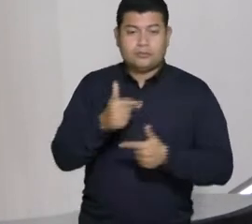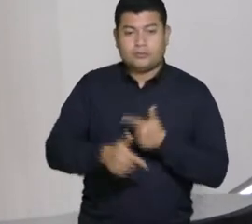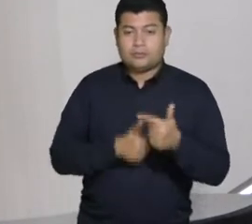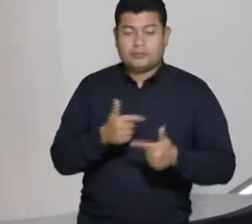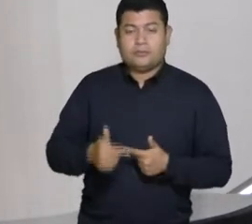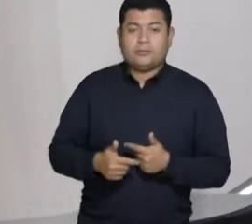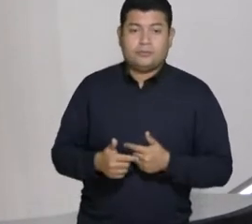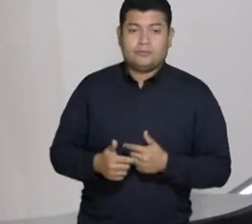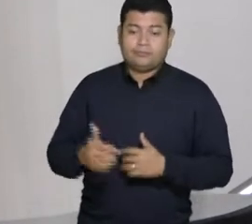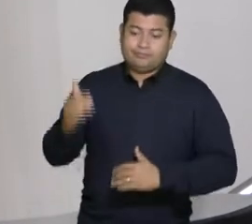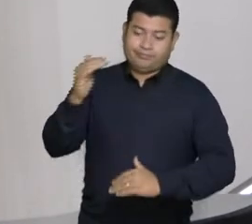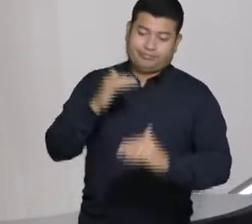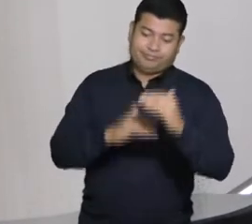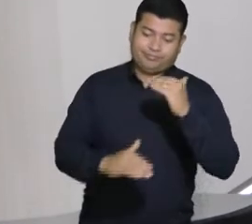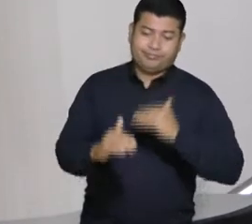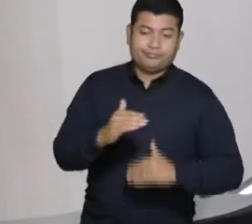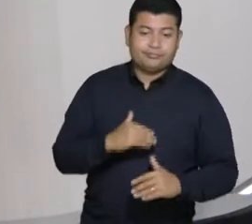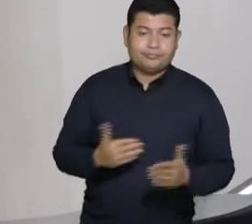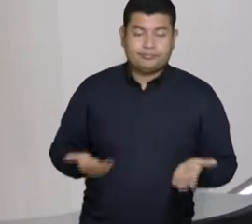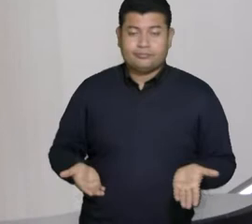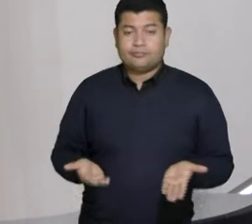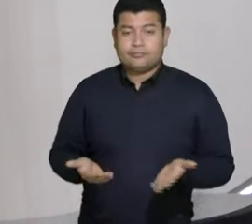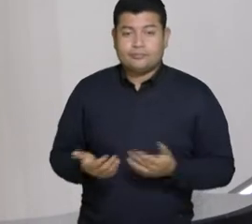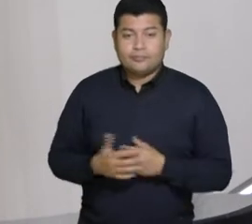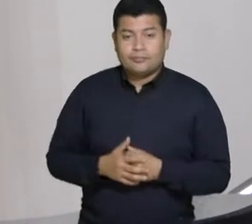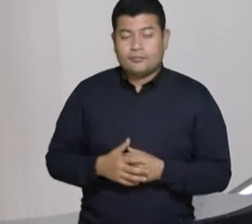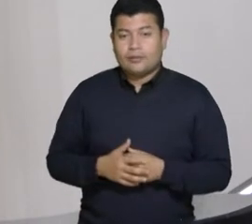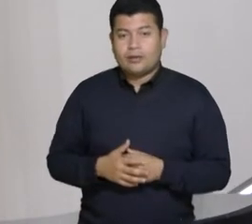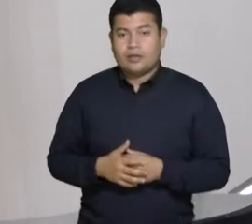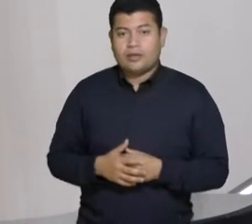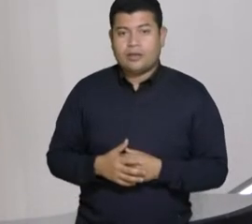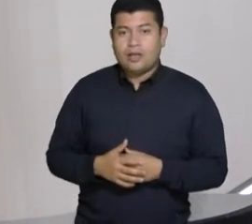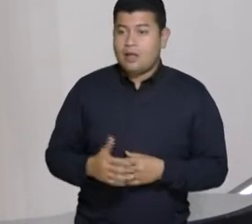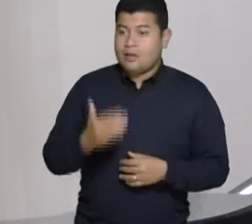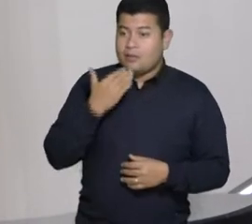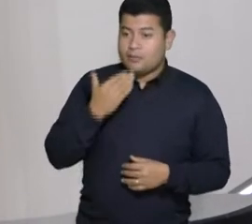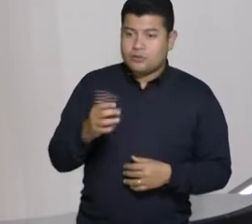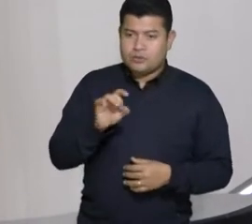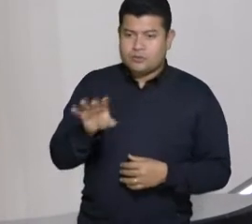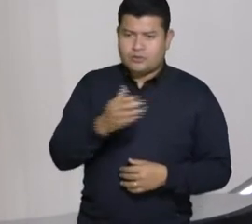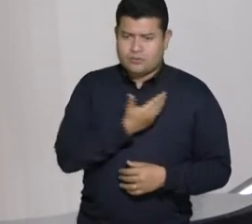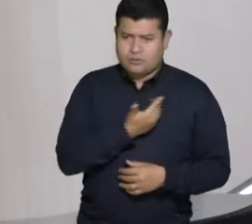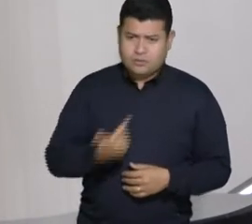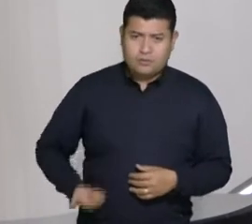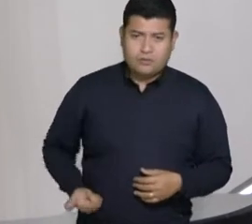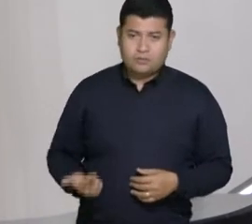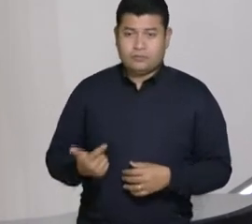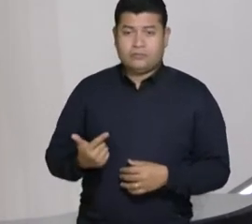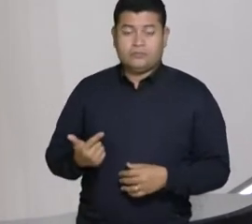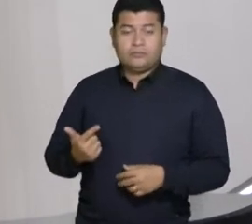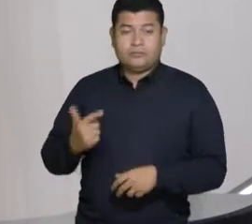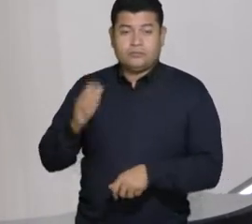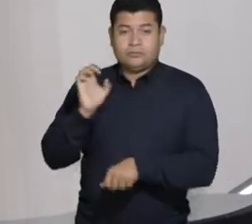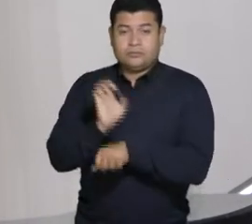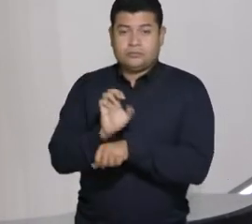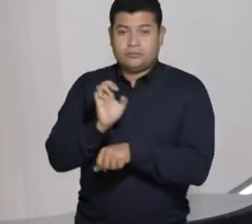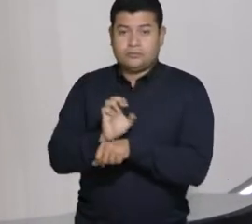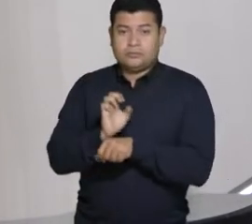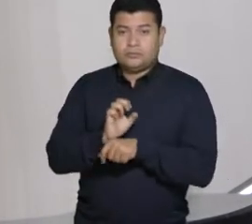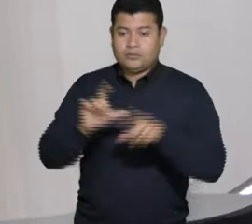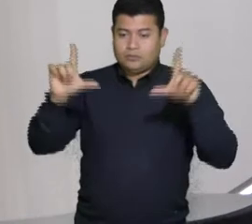retrocesso aliás então sim pelo não só o governo do estado para que reduza o